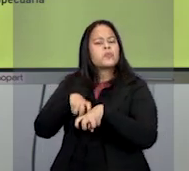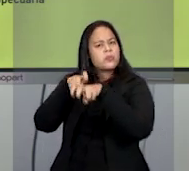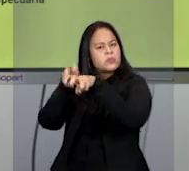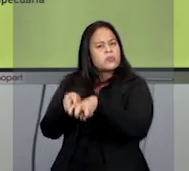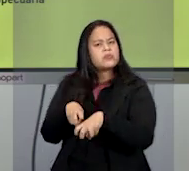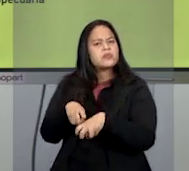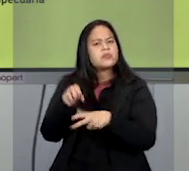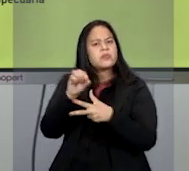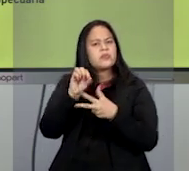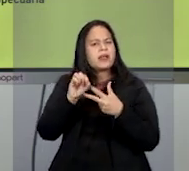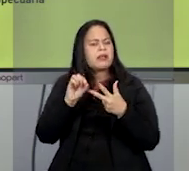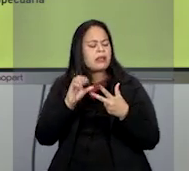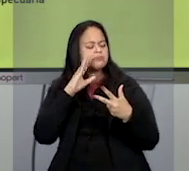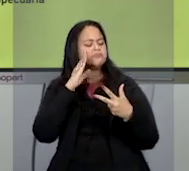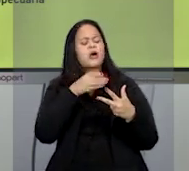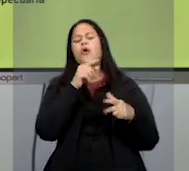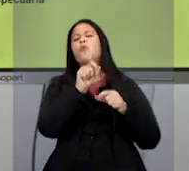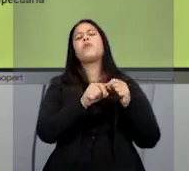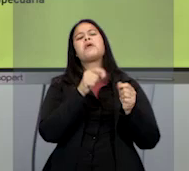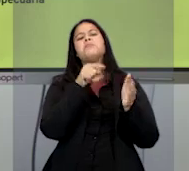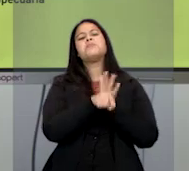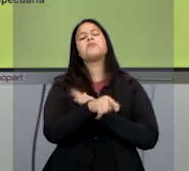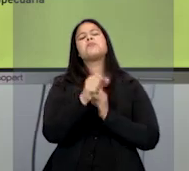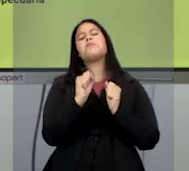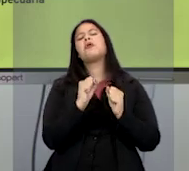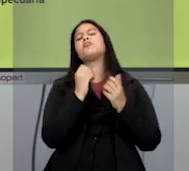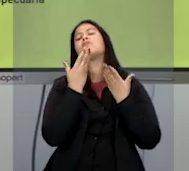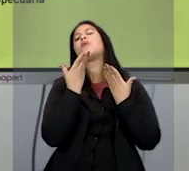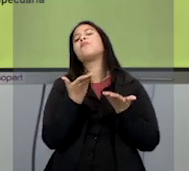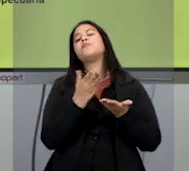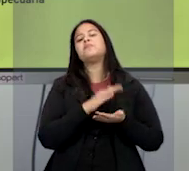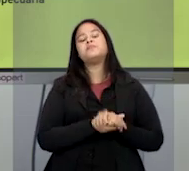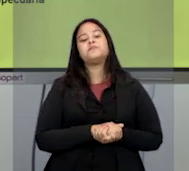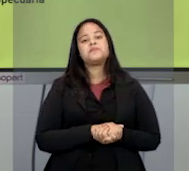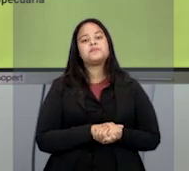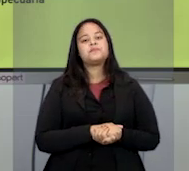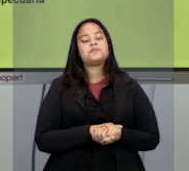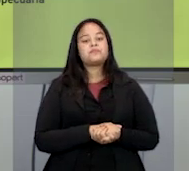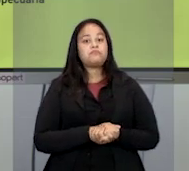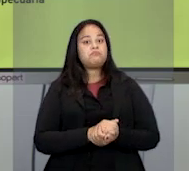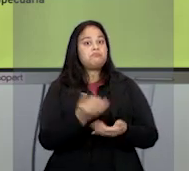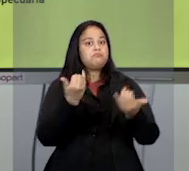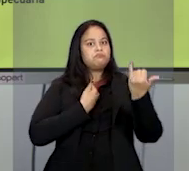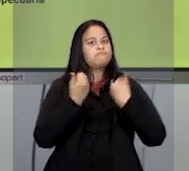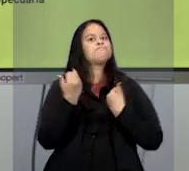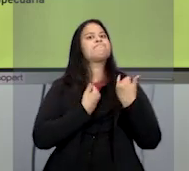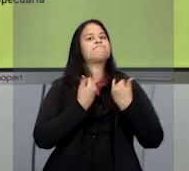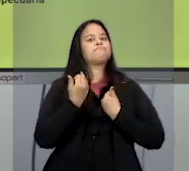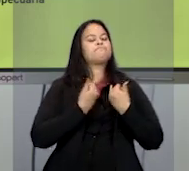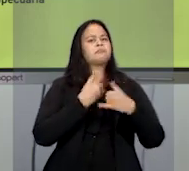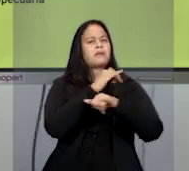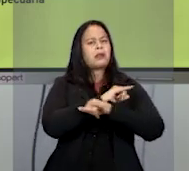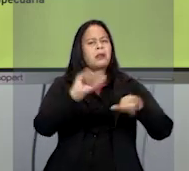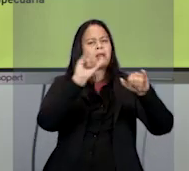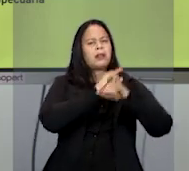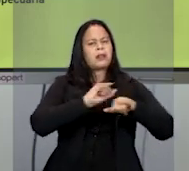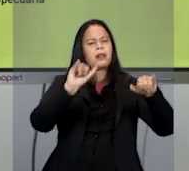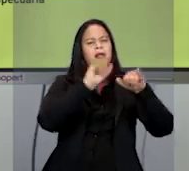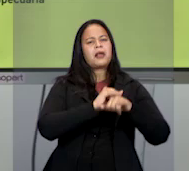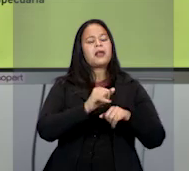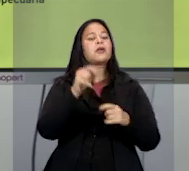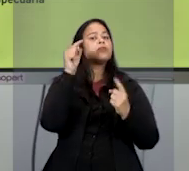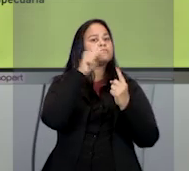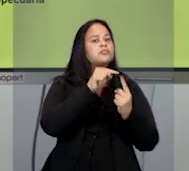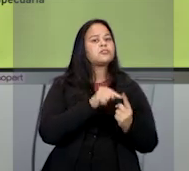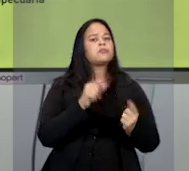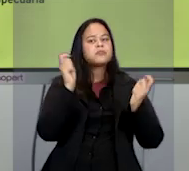seria cobrado para o Enem em relação ao espaço rural? Porque a gente tem muitas informações, muita coisa para ser dita, né? Mas a gente precisa ser bem